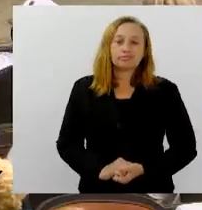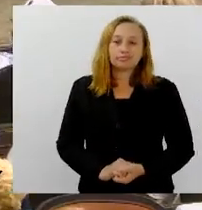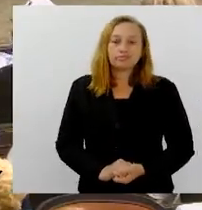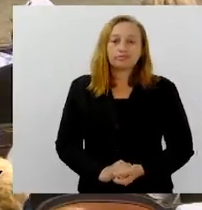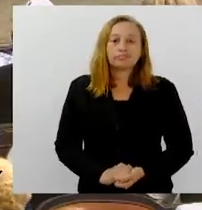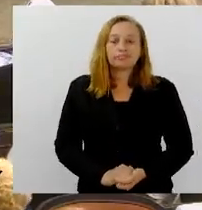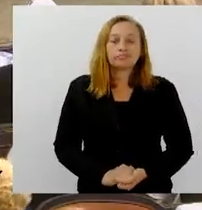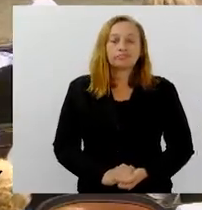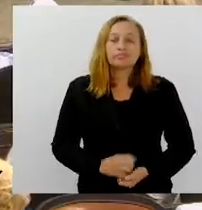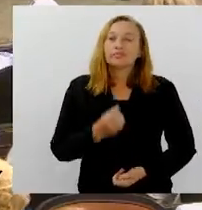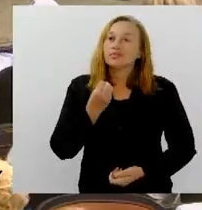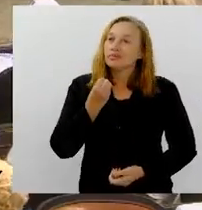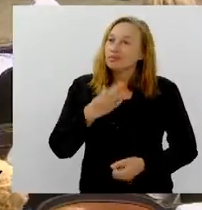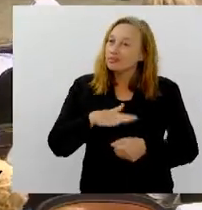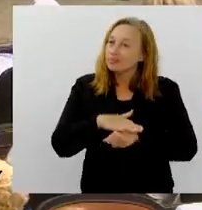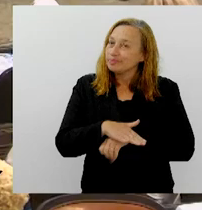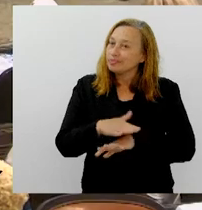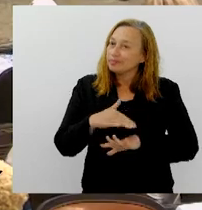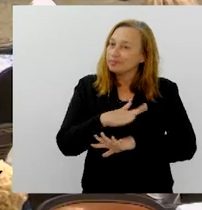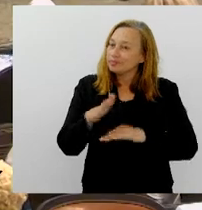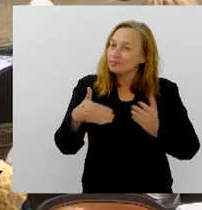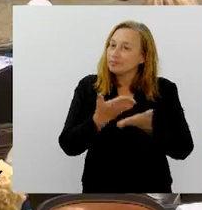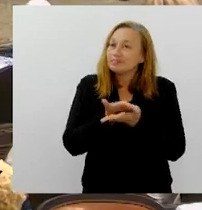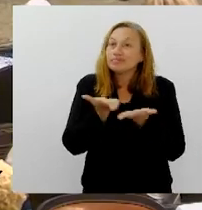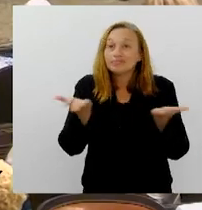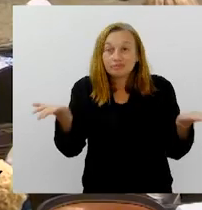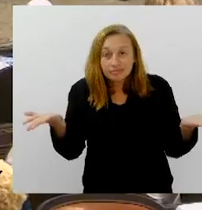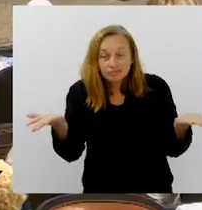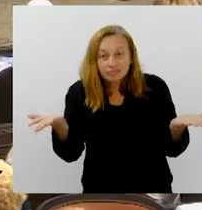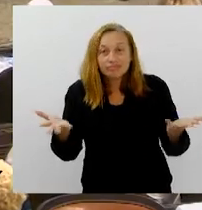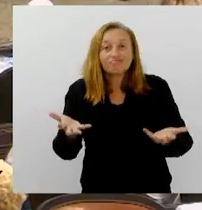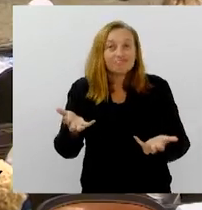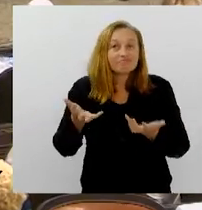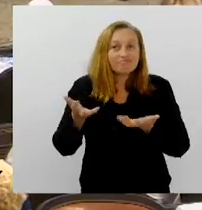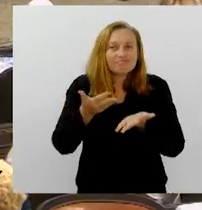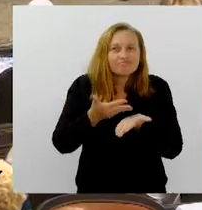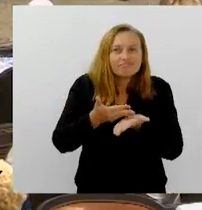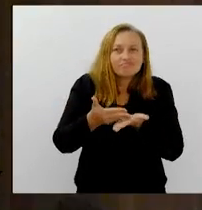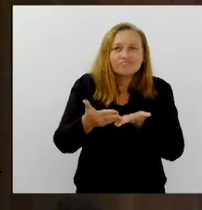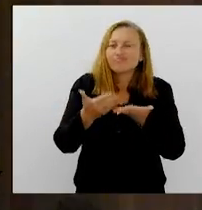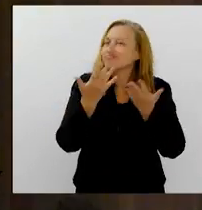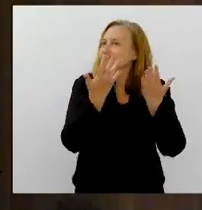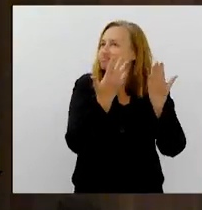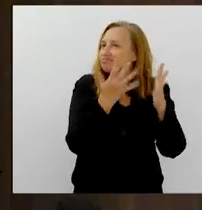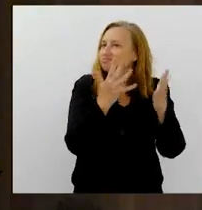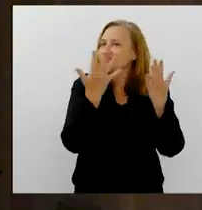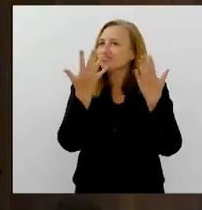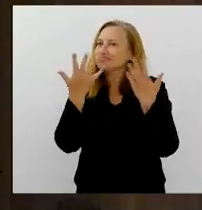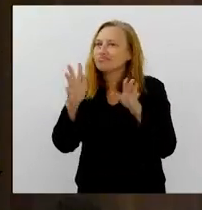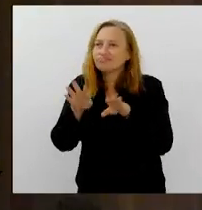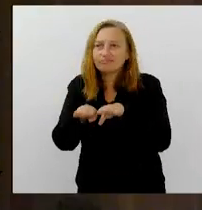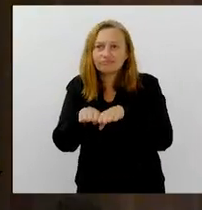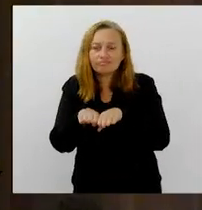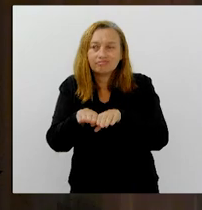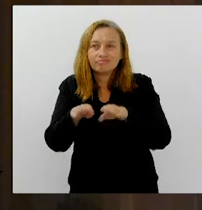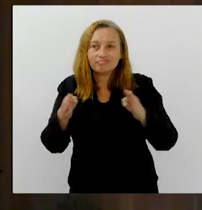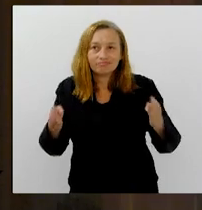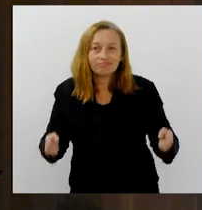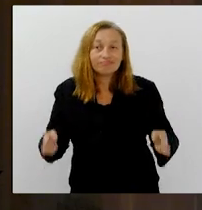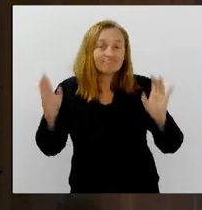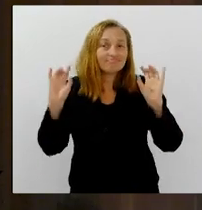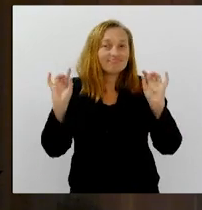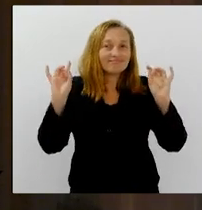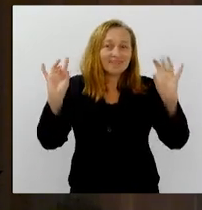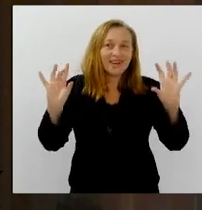Olá, boa noite a todas, todos e todos. Queria começar cumprimentando a mesa e